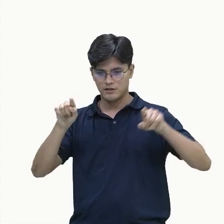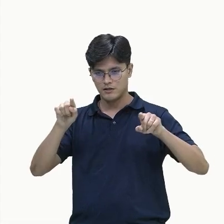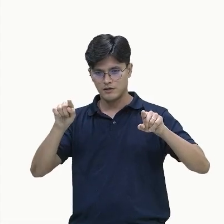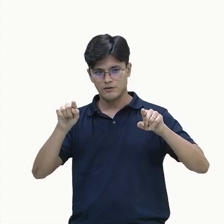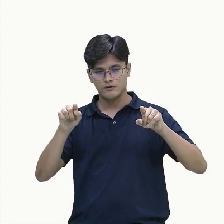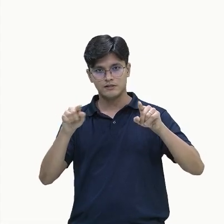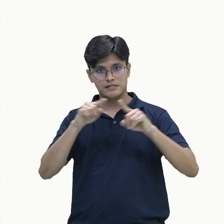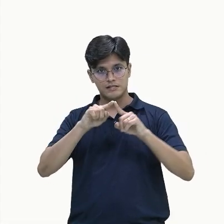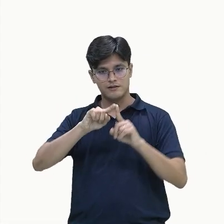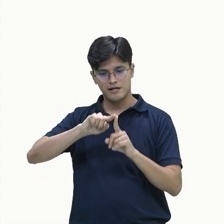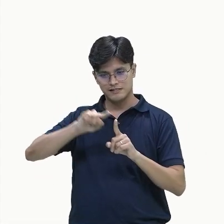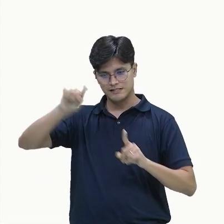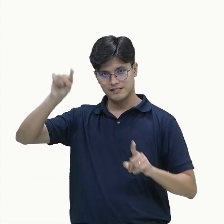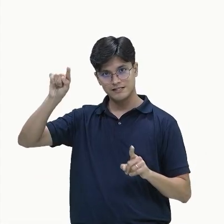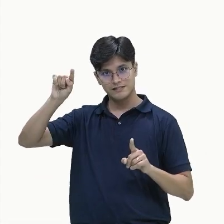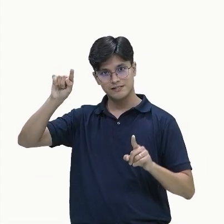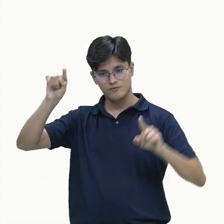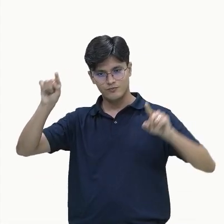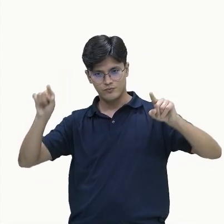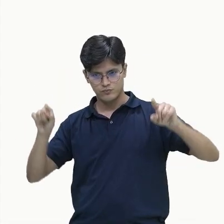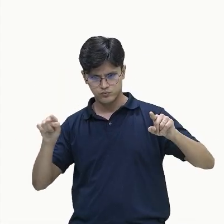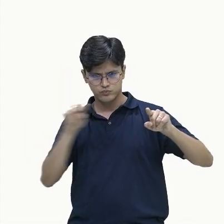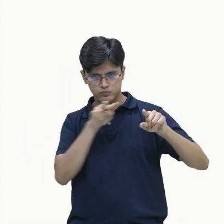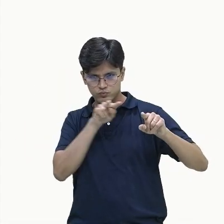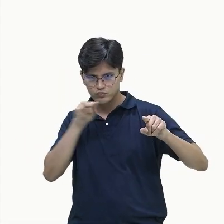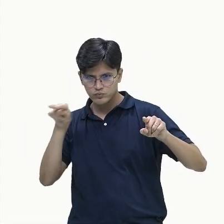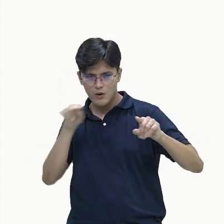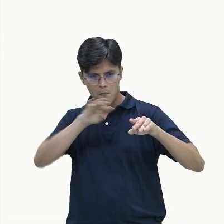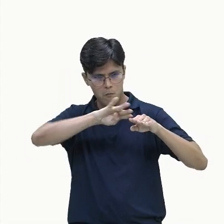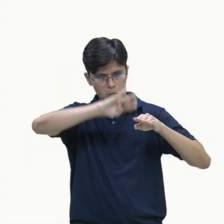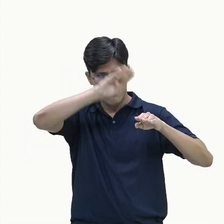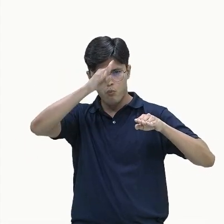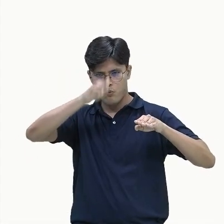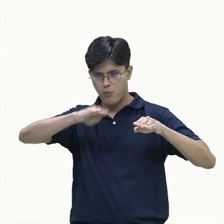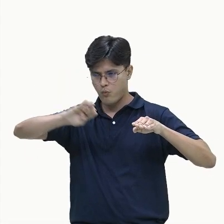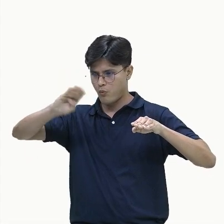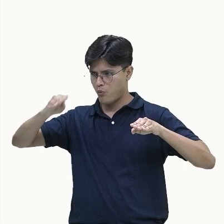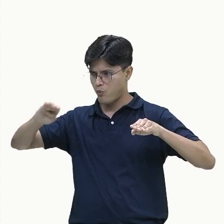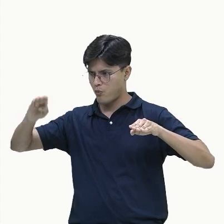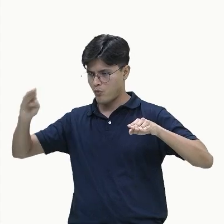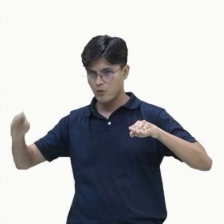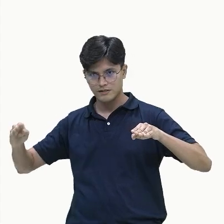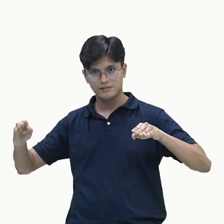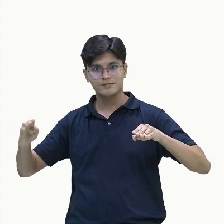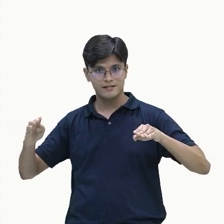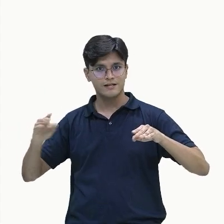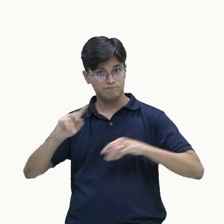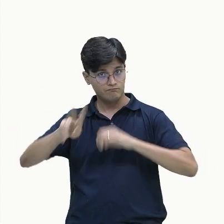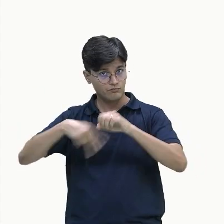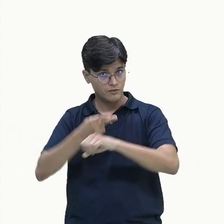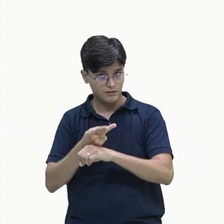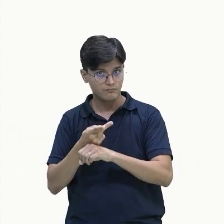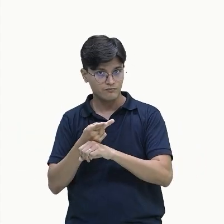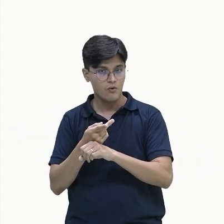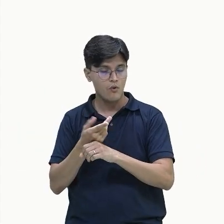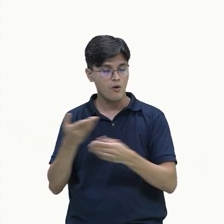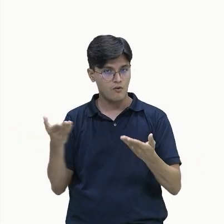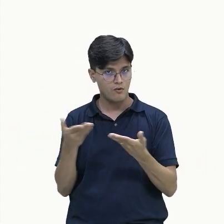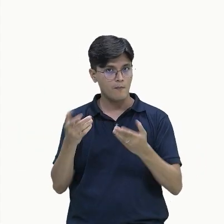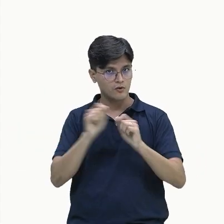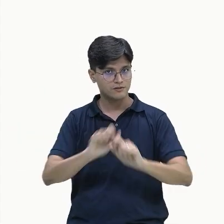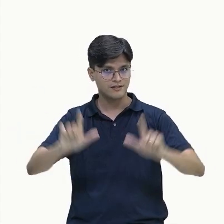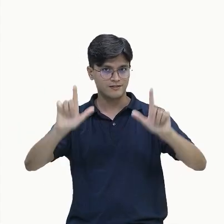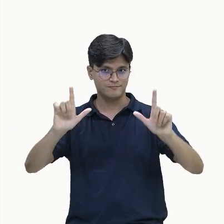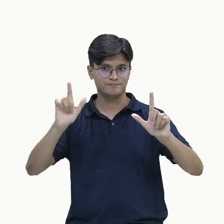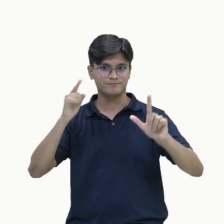essas características elas acabam sendo distintas. E é o que a gente vai analisar nessa linha agora, tá? Que a gente